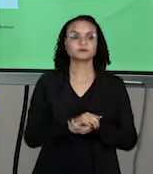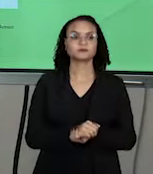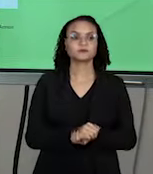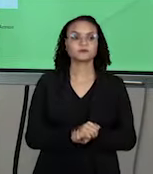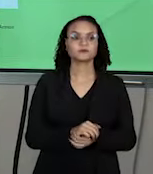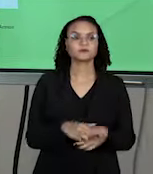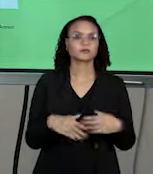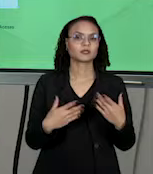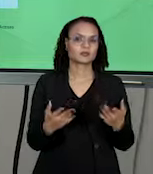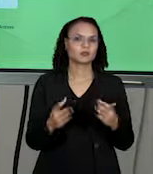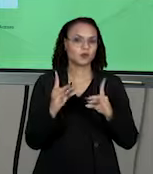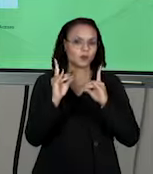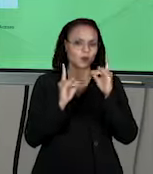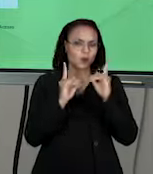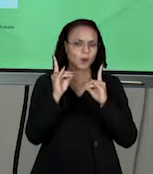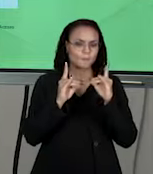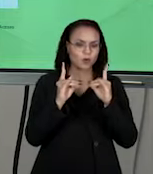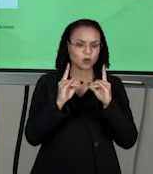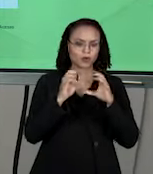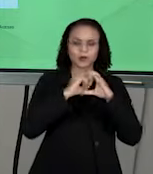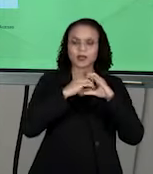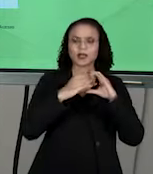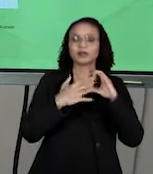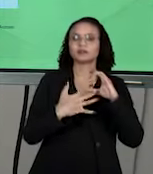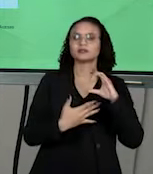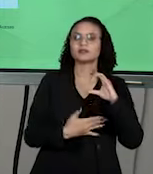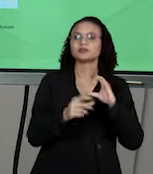ele tem aquela característica de ser